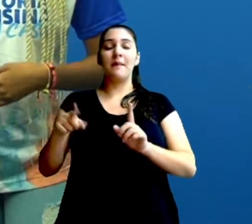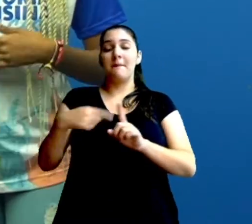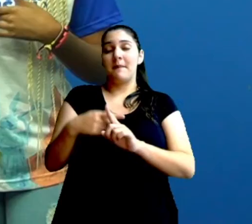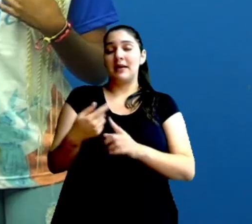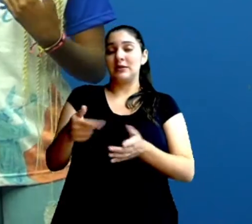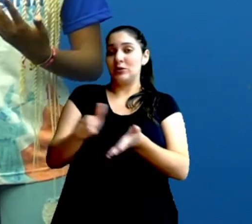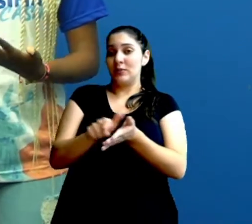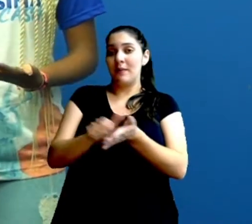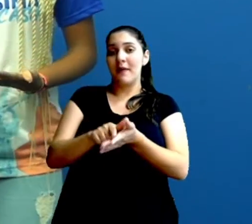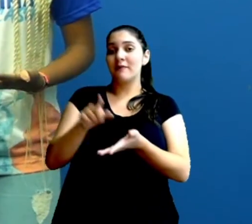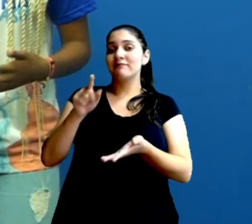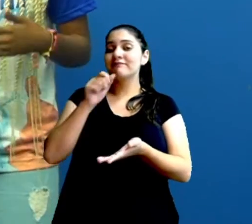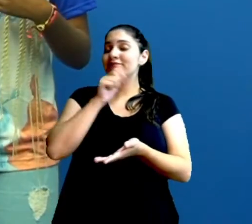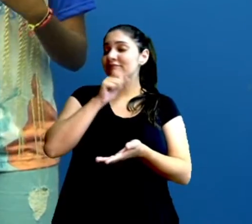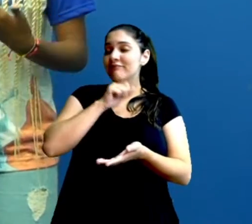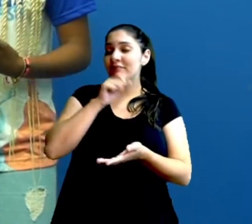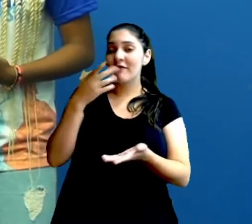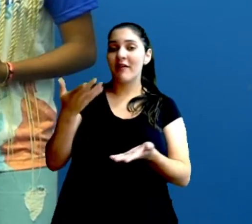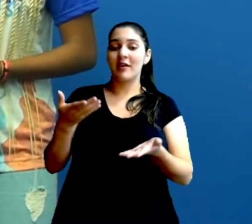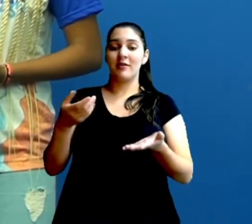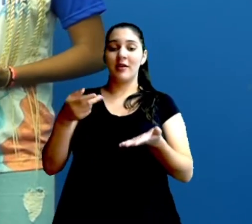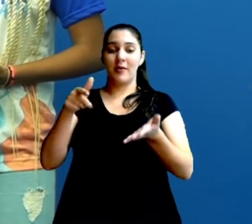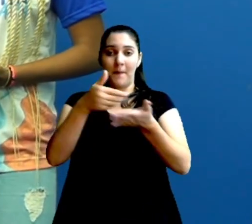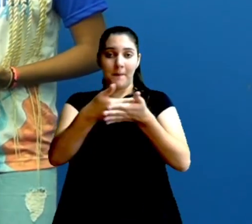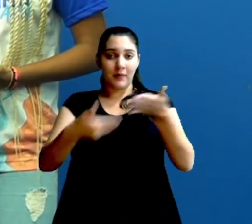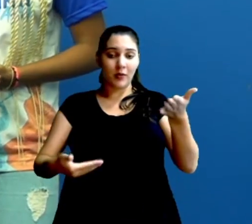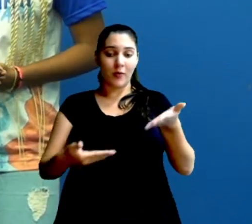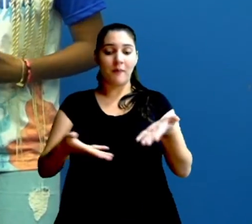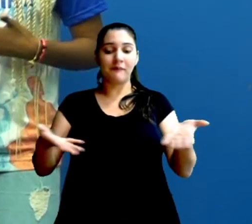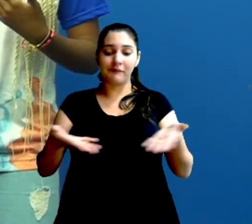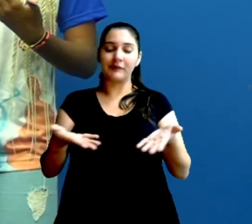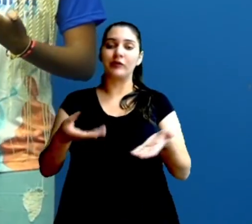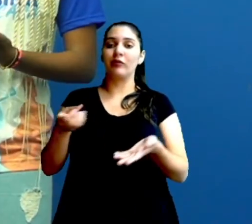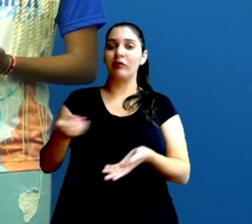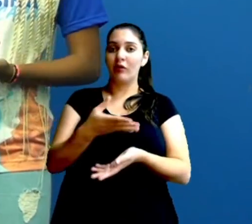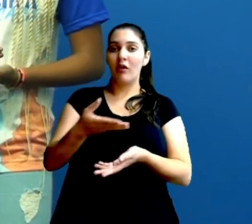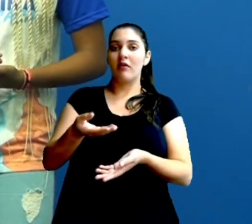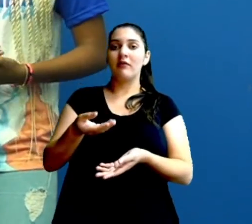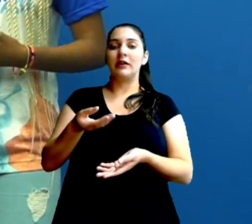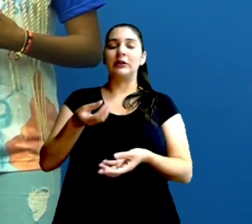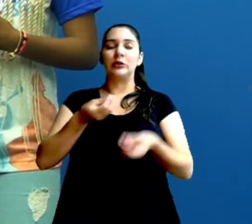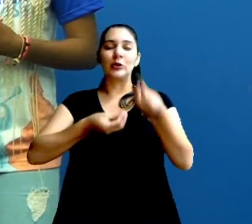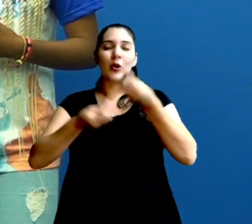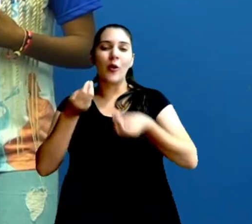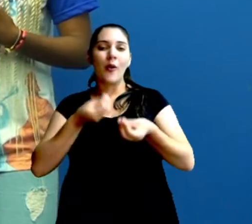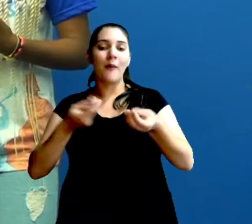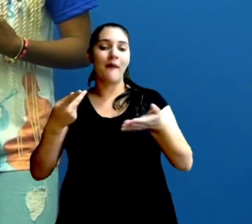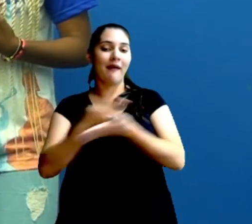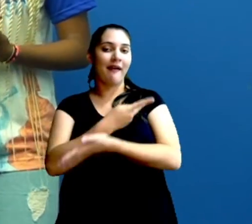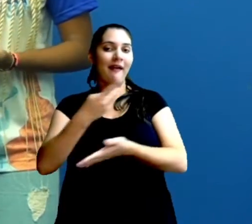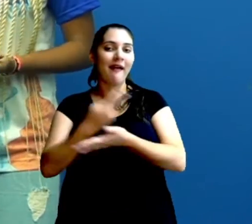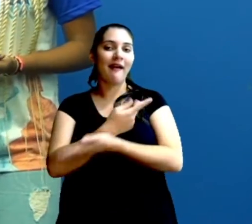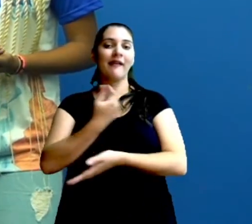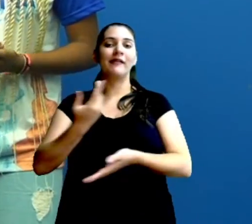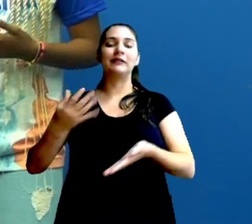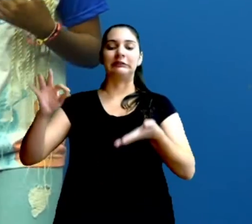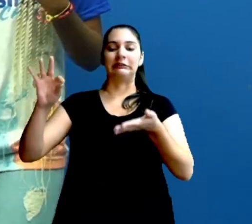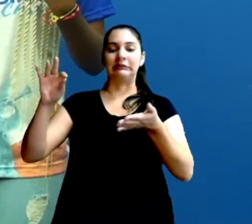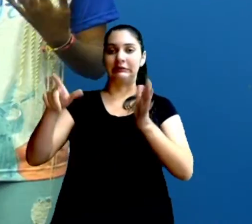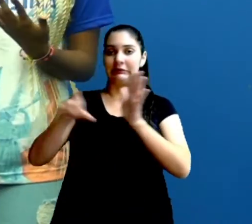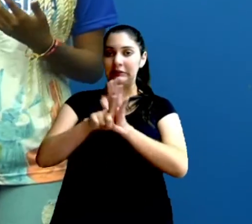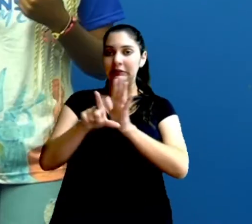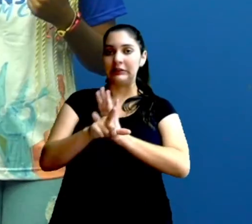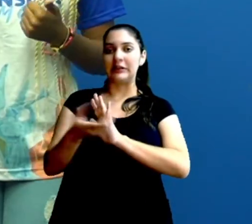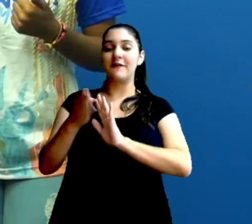velho, era o documento atual, é uma forma ilegal de burlar a lei e de falsificar documentos para, de